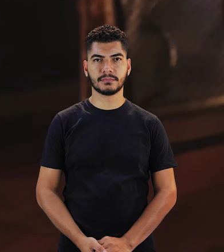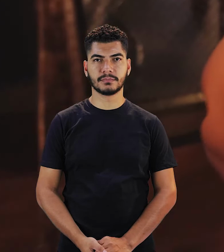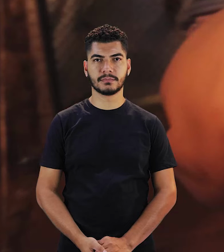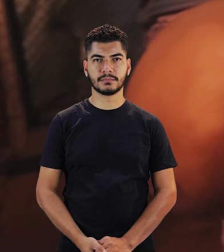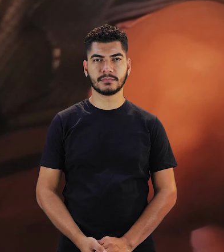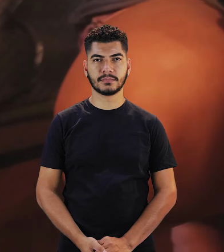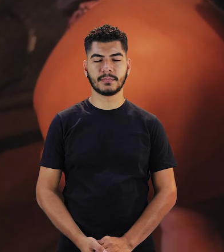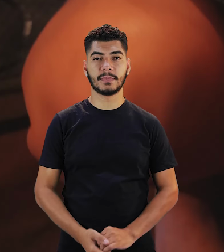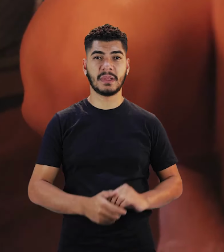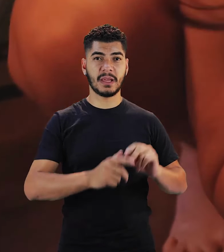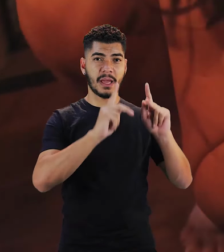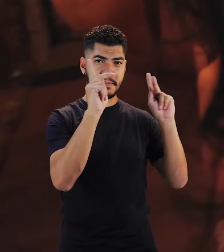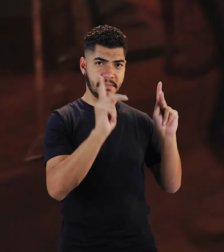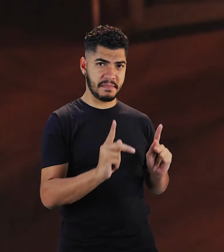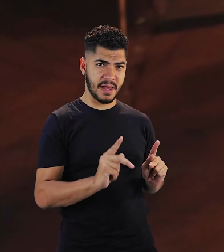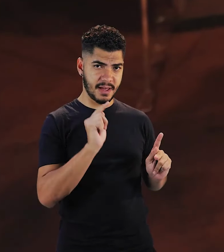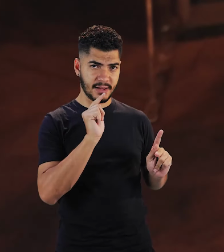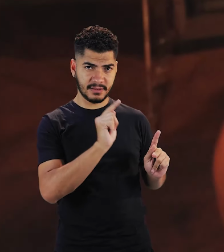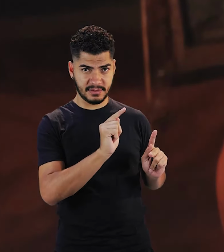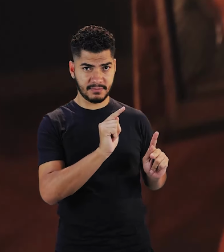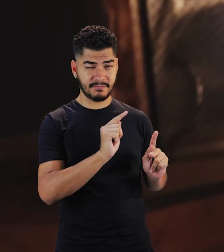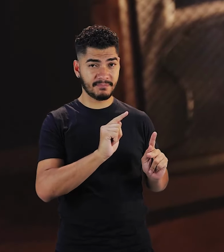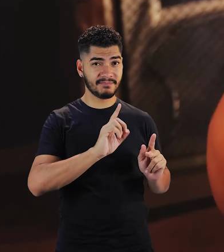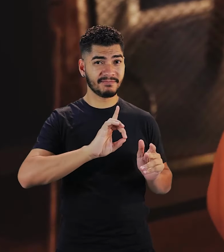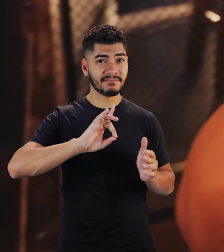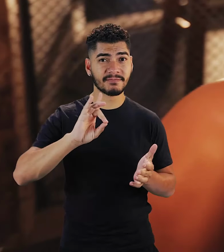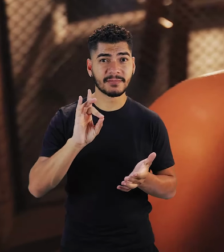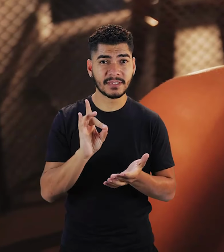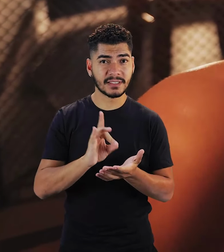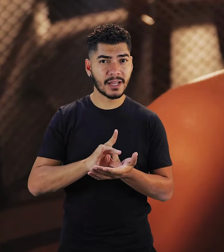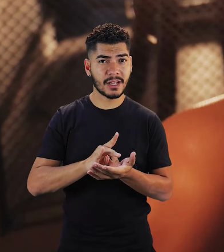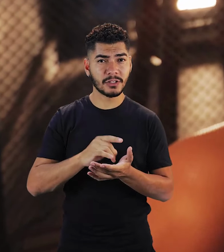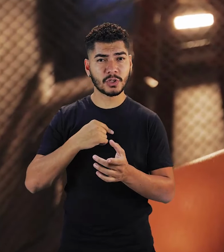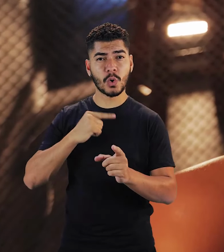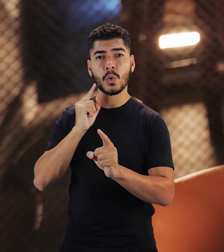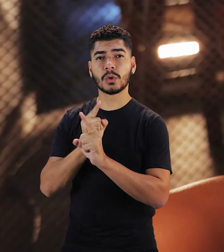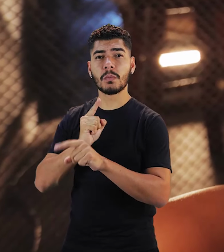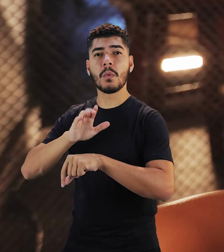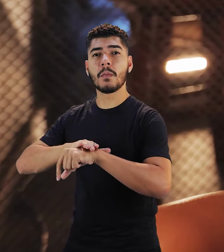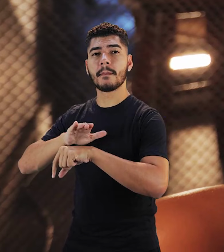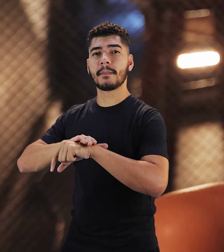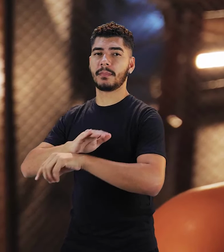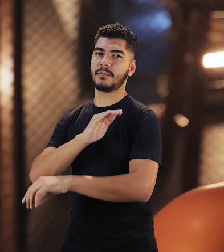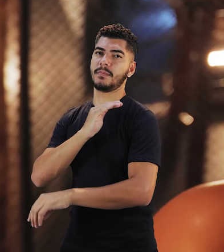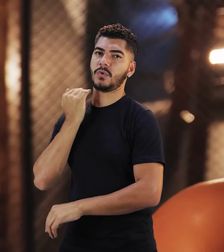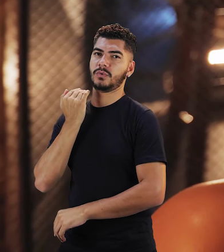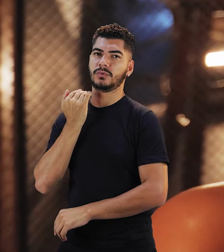Essa paz que se fala, na verdade, eu só tinha encontrado na hora da morte.